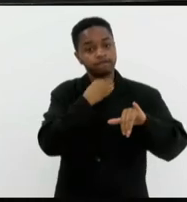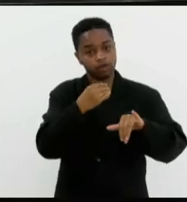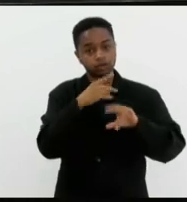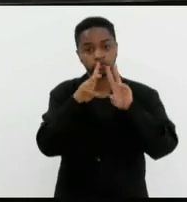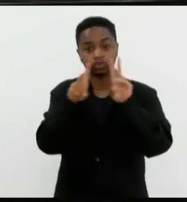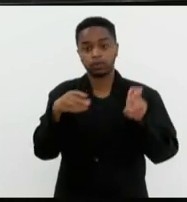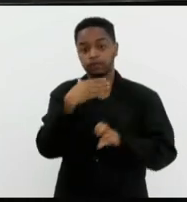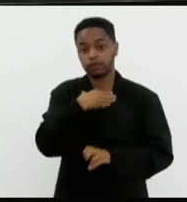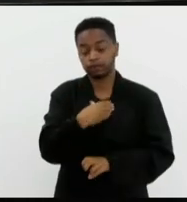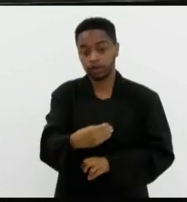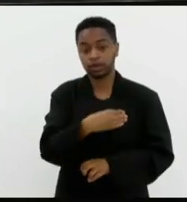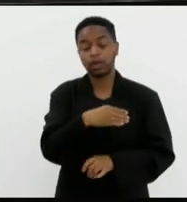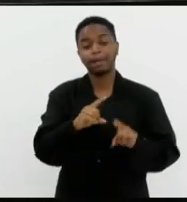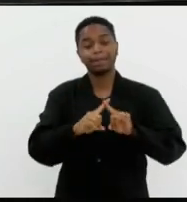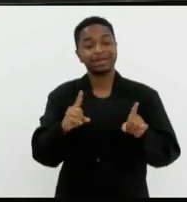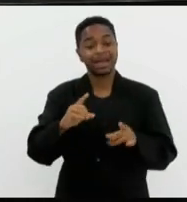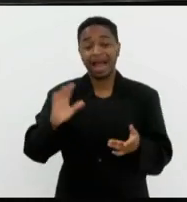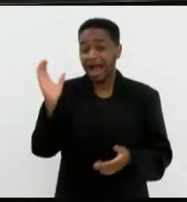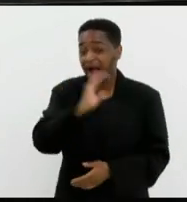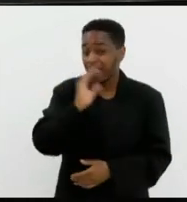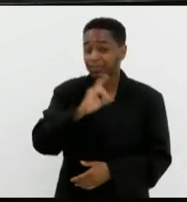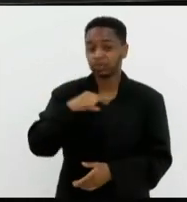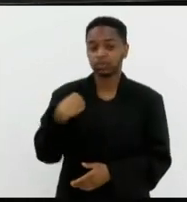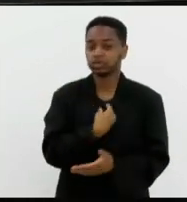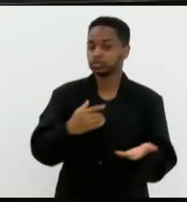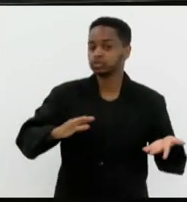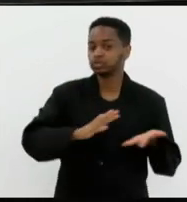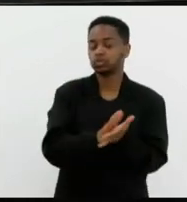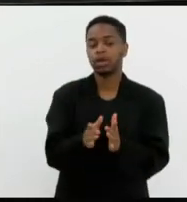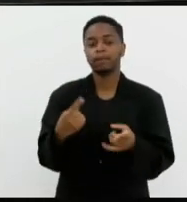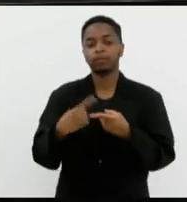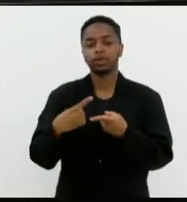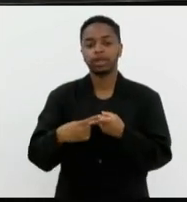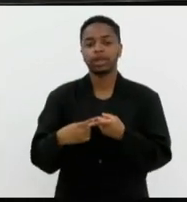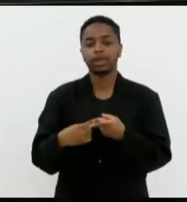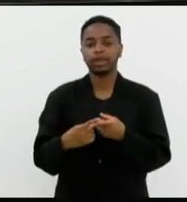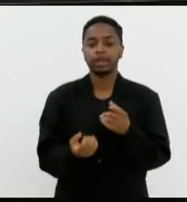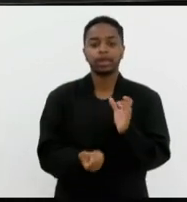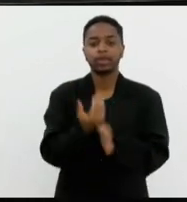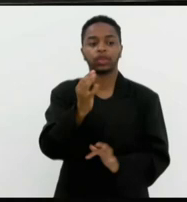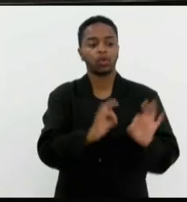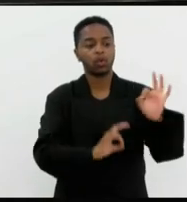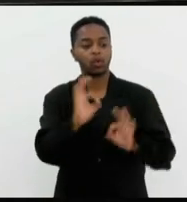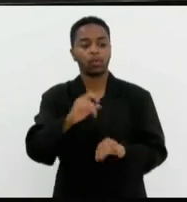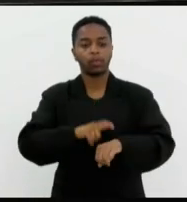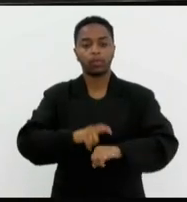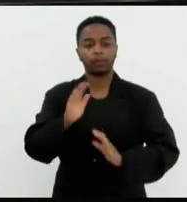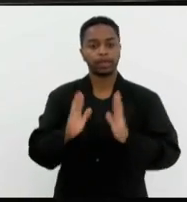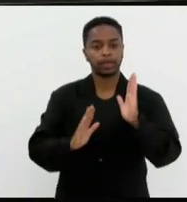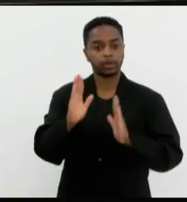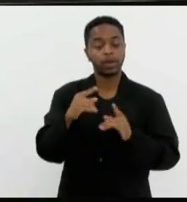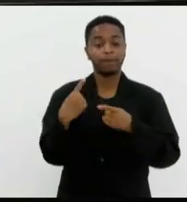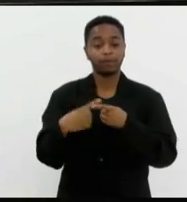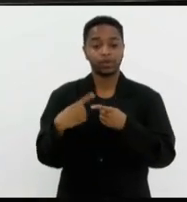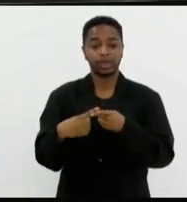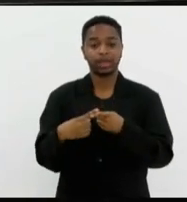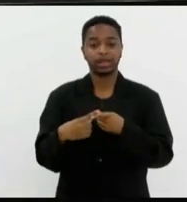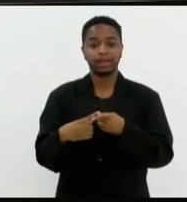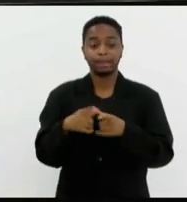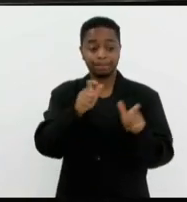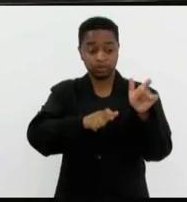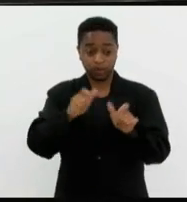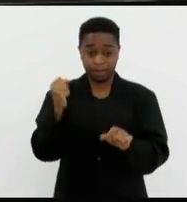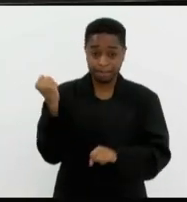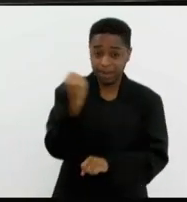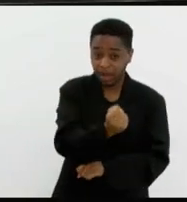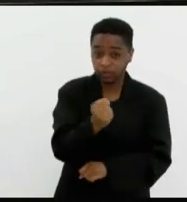foi rapidamente desmontada, porque nós montamos um operativo na época para que isso, para que, além de matar o seu filho, a